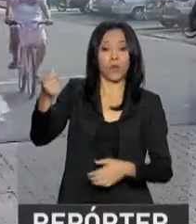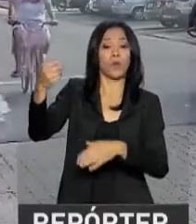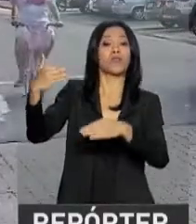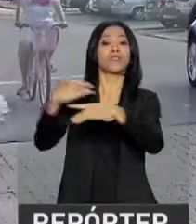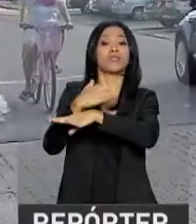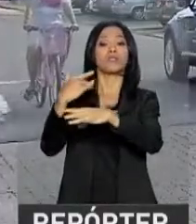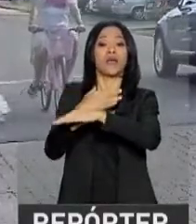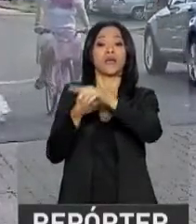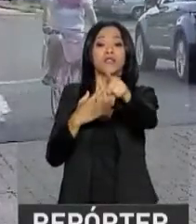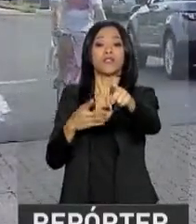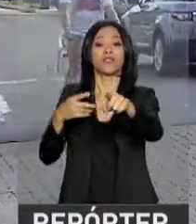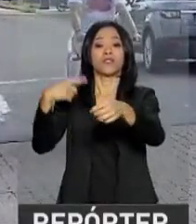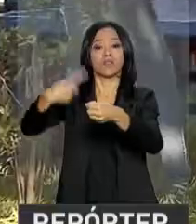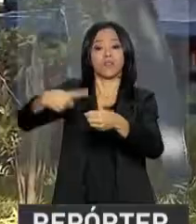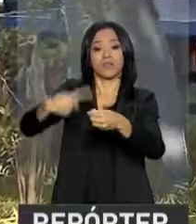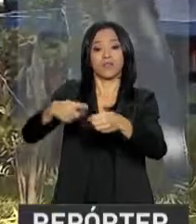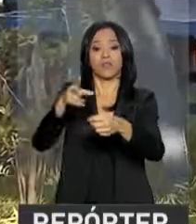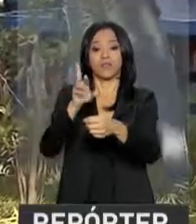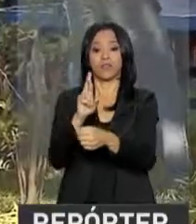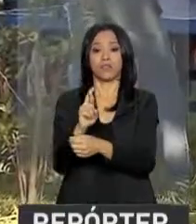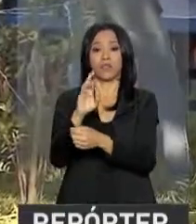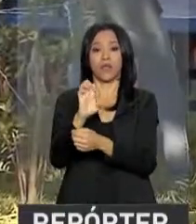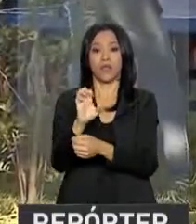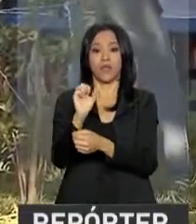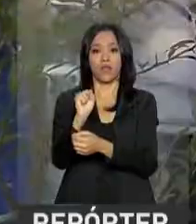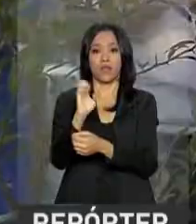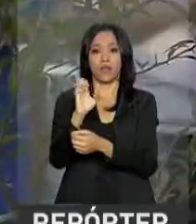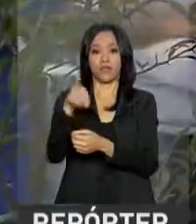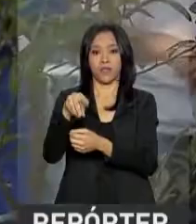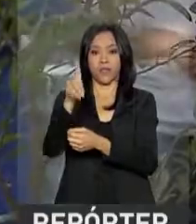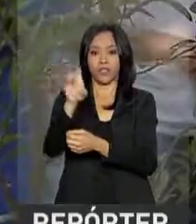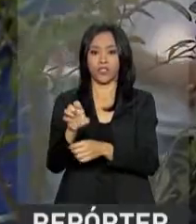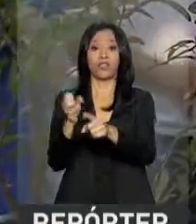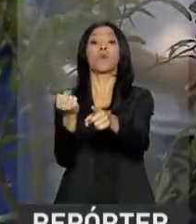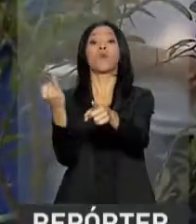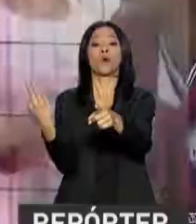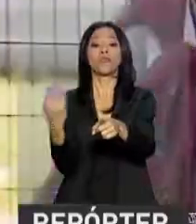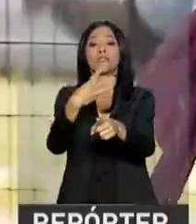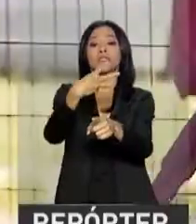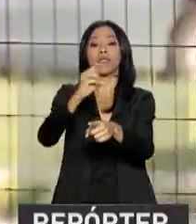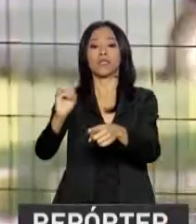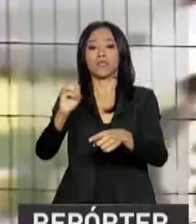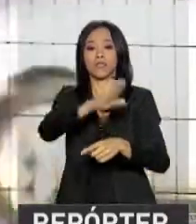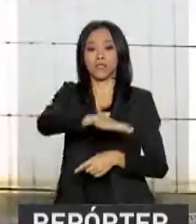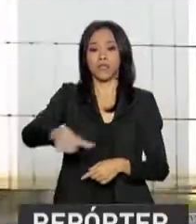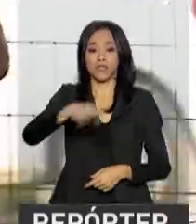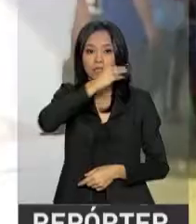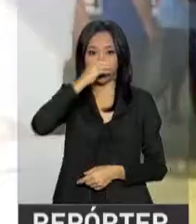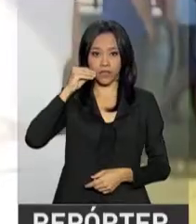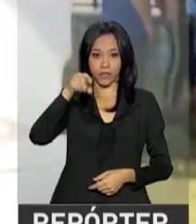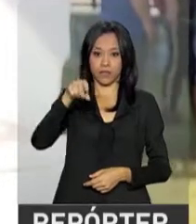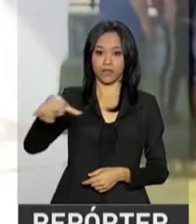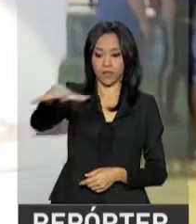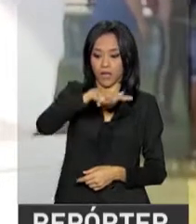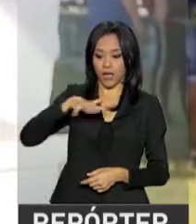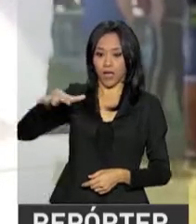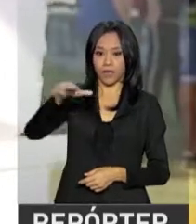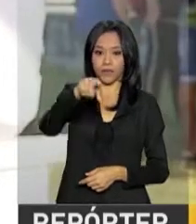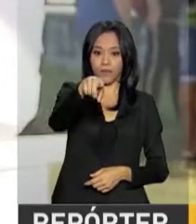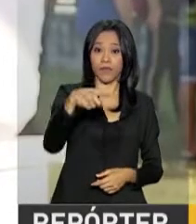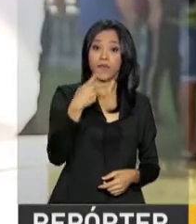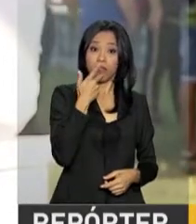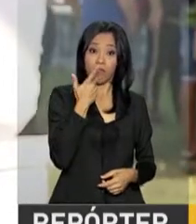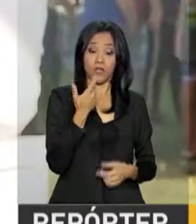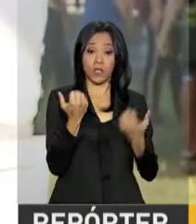O Conselho Tutelar do município atende, em média, 300 crianças e adolescentes na região. O veículo ele